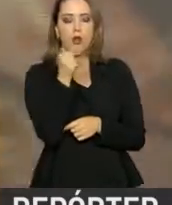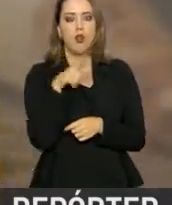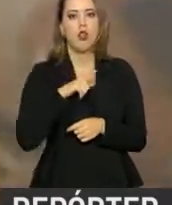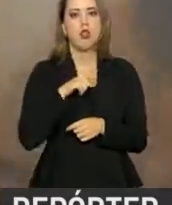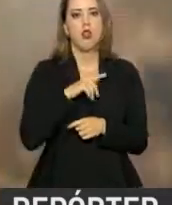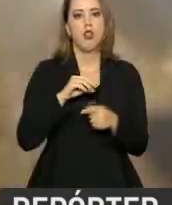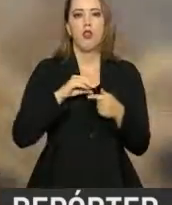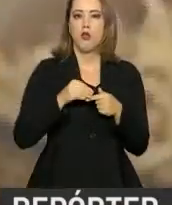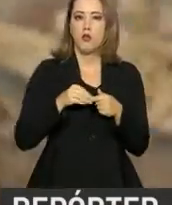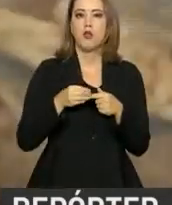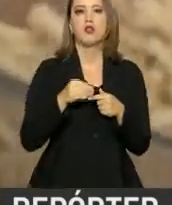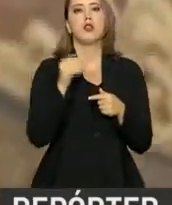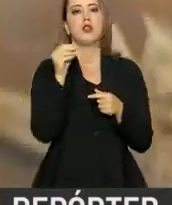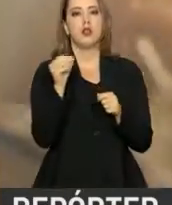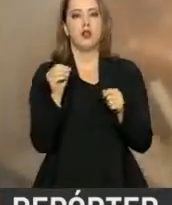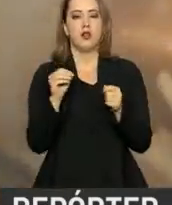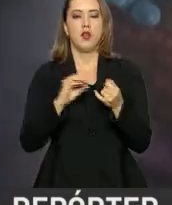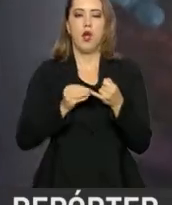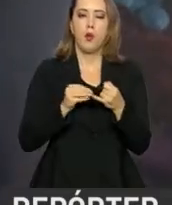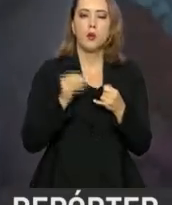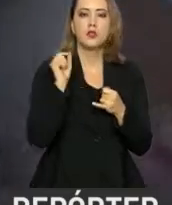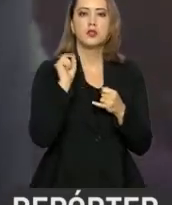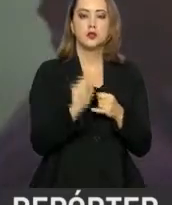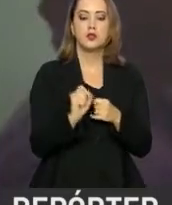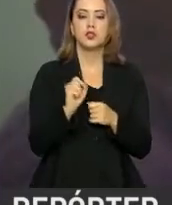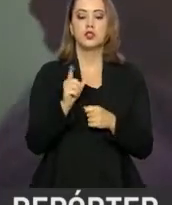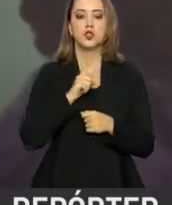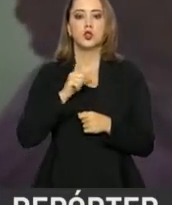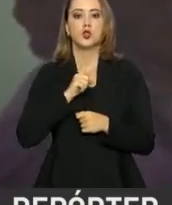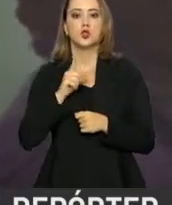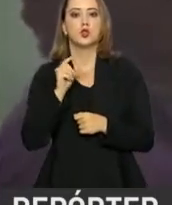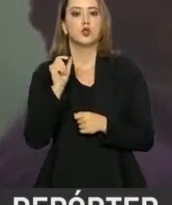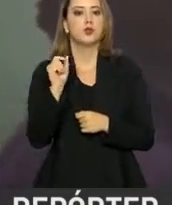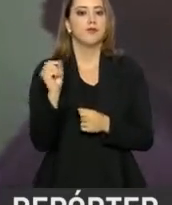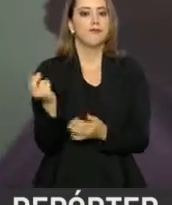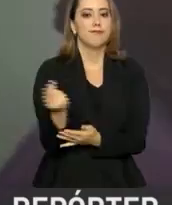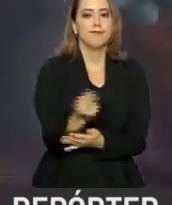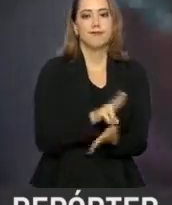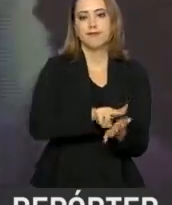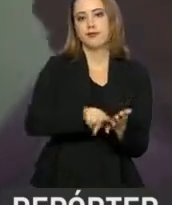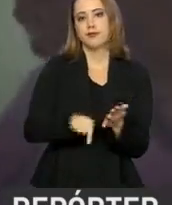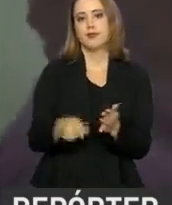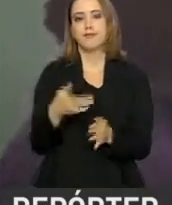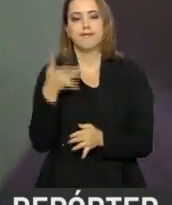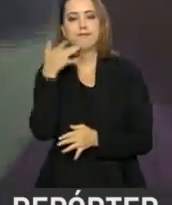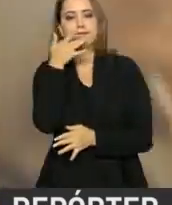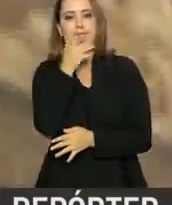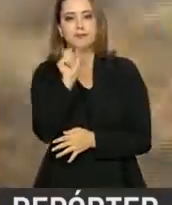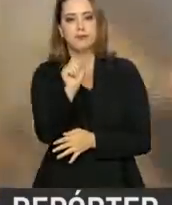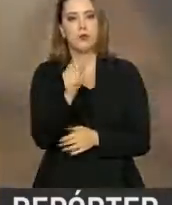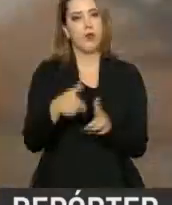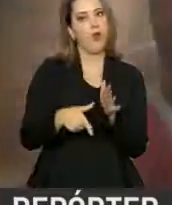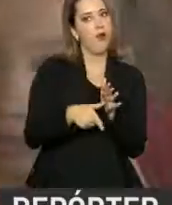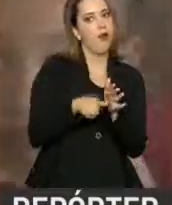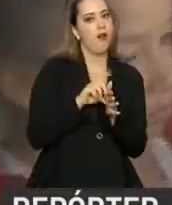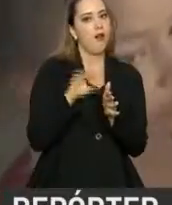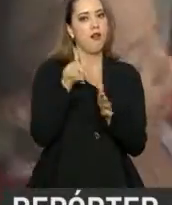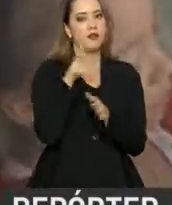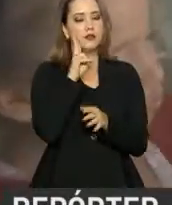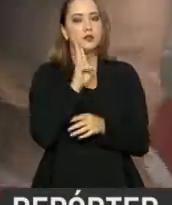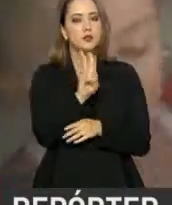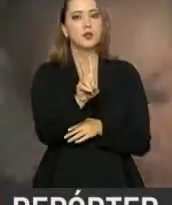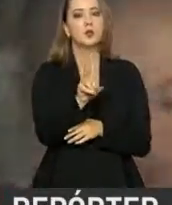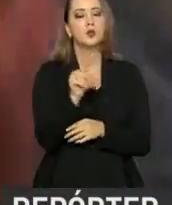arroz feijão e estrogonofe batalha da até água na boca nós vamos voltar um pouquinho no tempo para